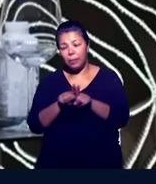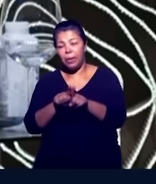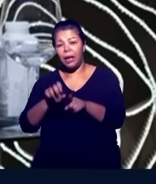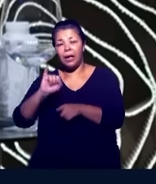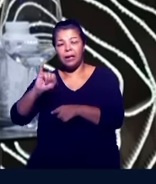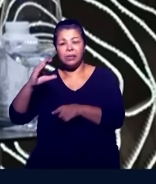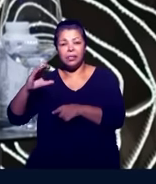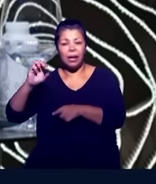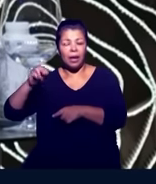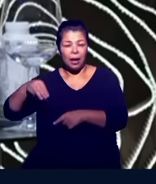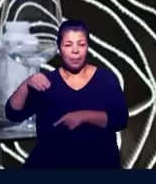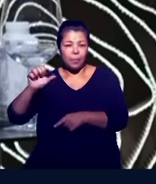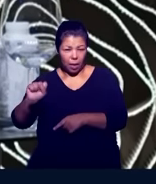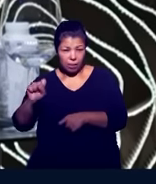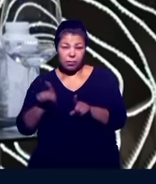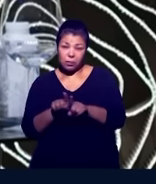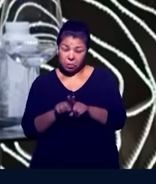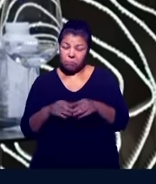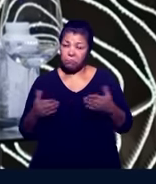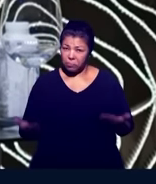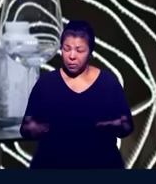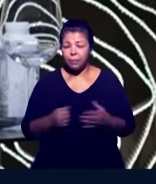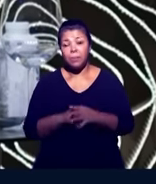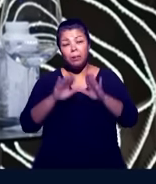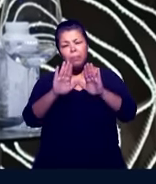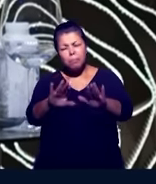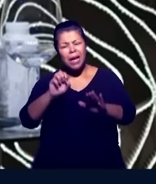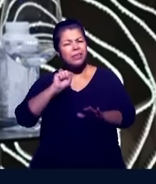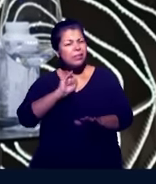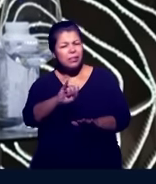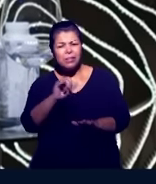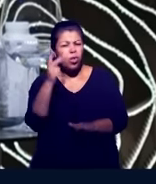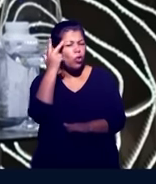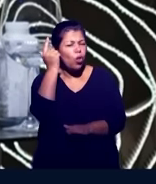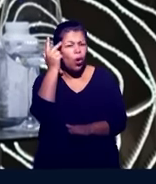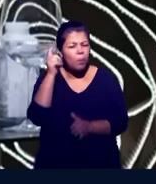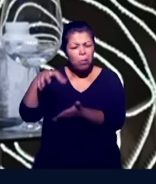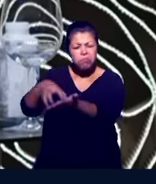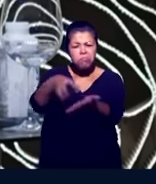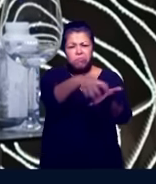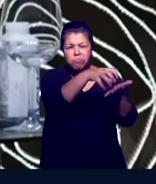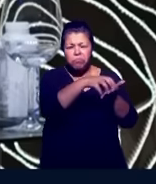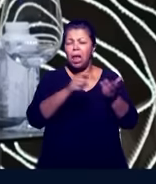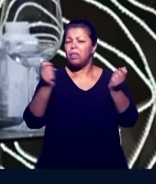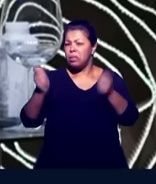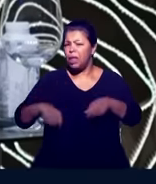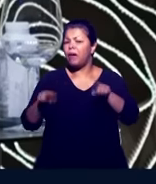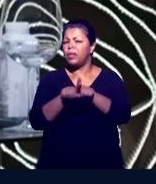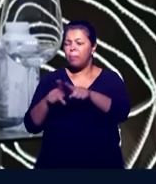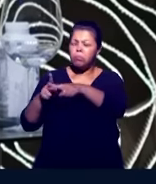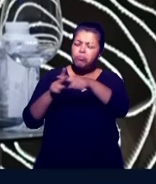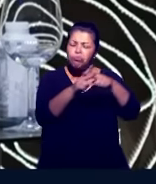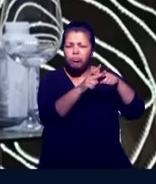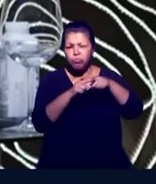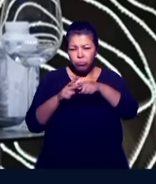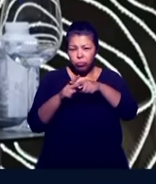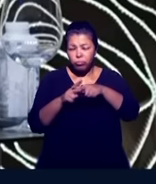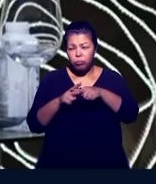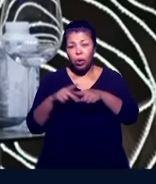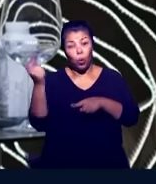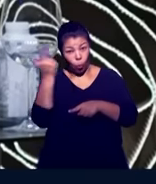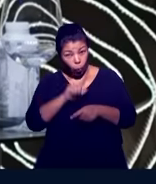que se se fosse uma situação institucional normal você mudava alíquota para corrigir a redução de base de cálculo e mantinha